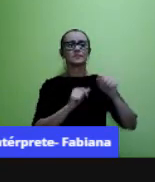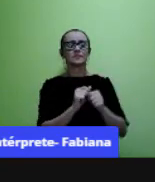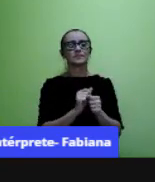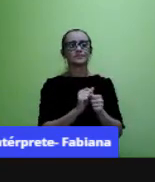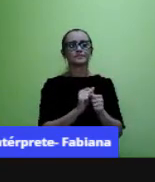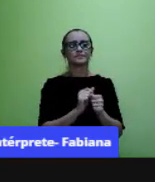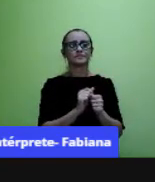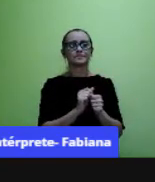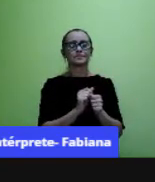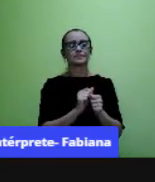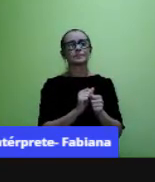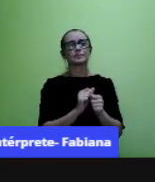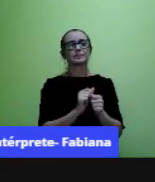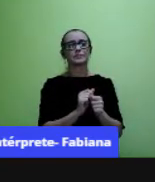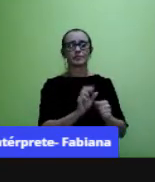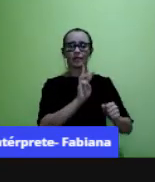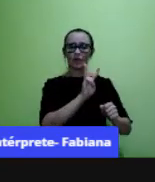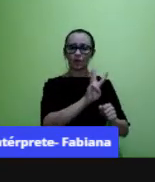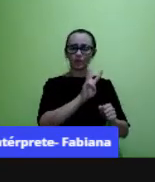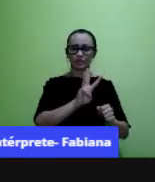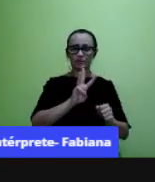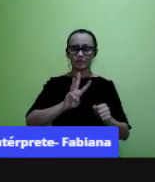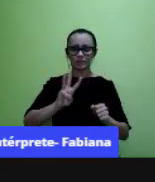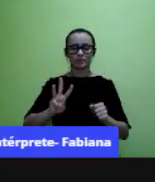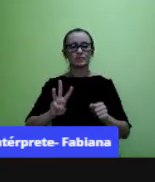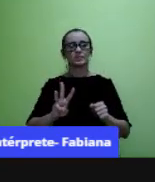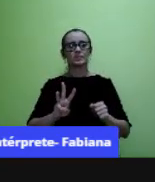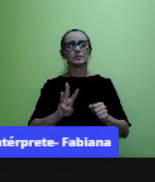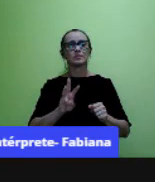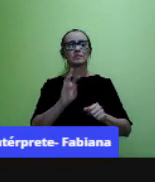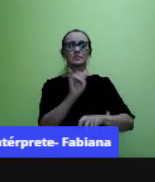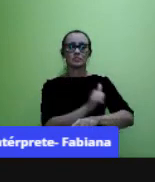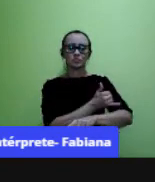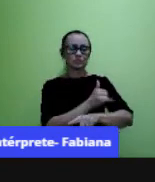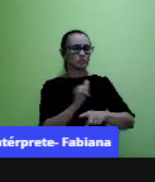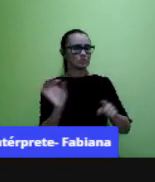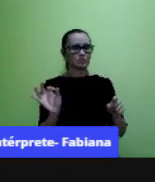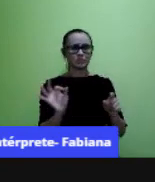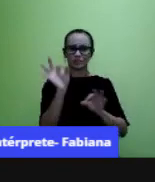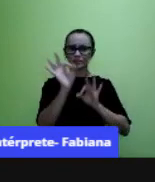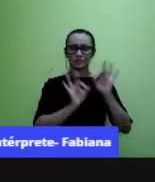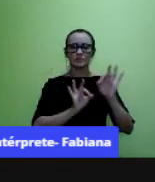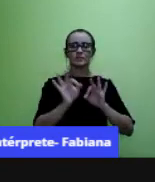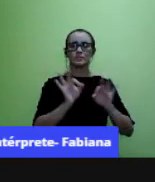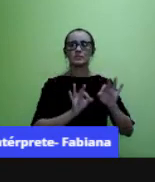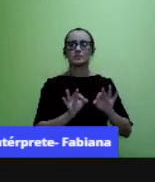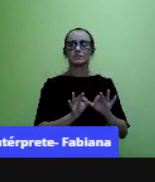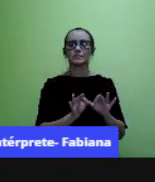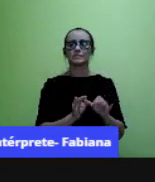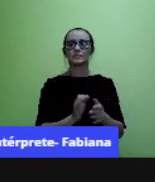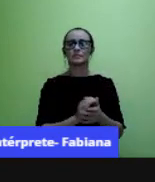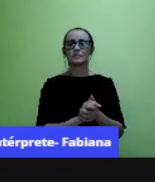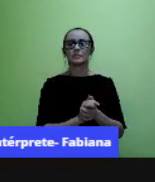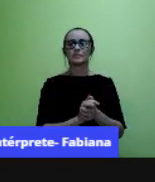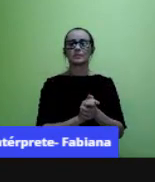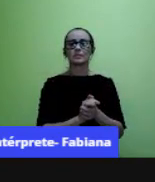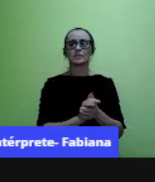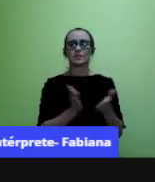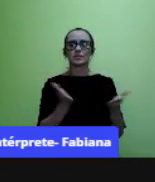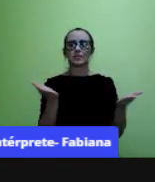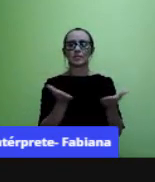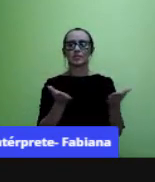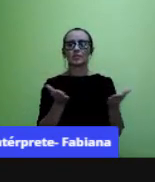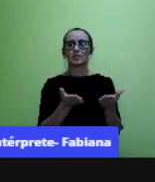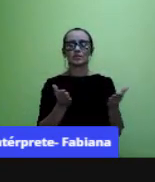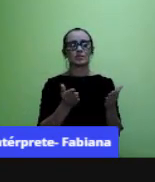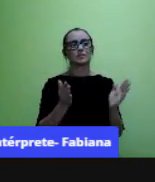acesso ao YouTube. Você fez tudo. Agora, o pai ou o responsável faz